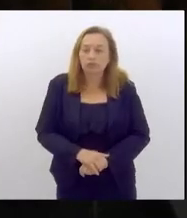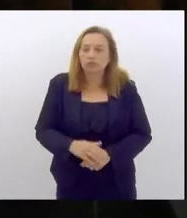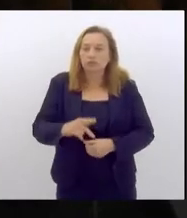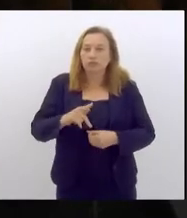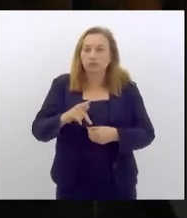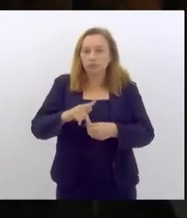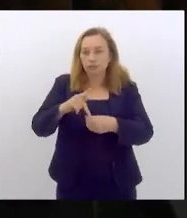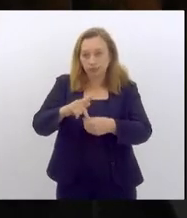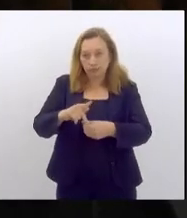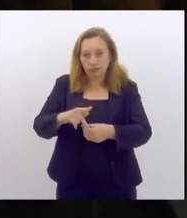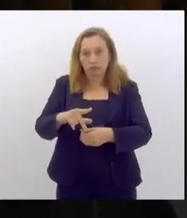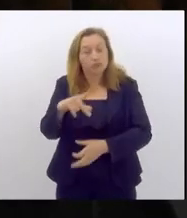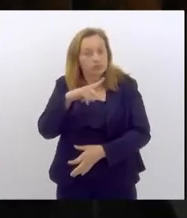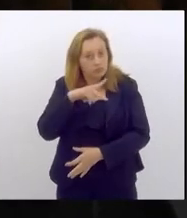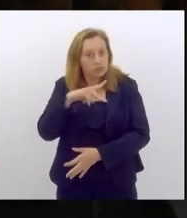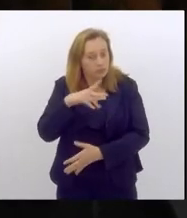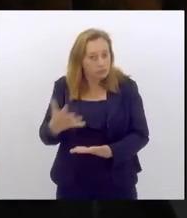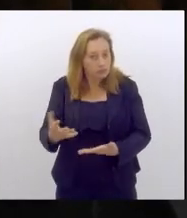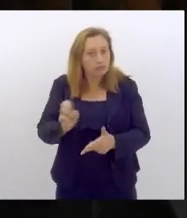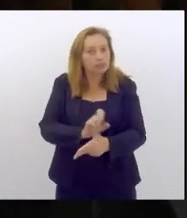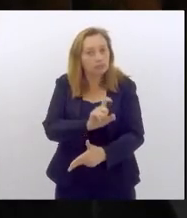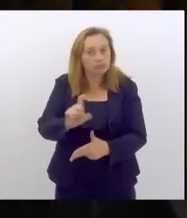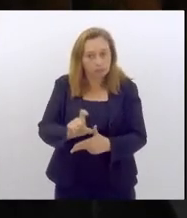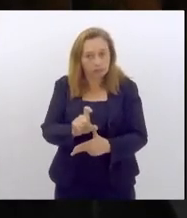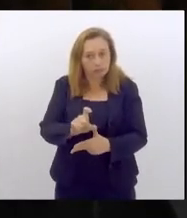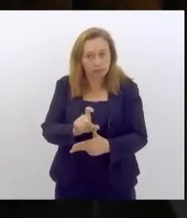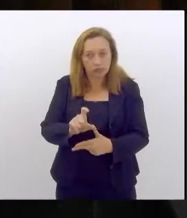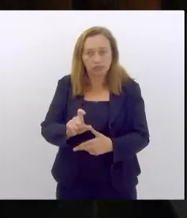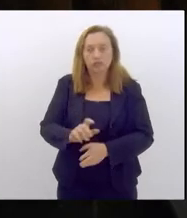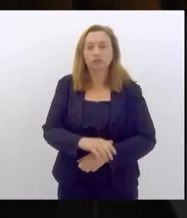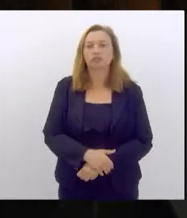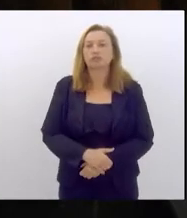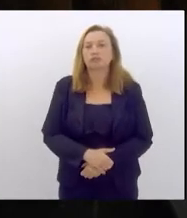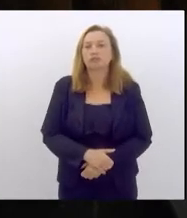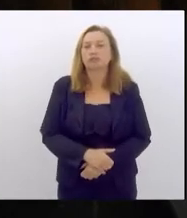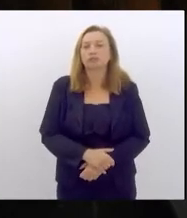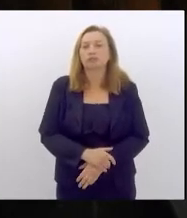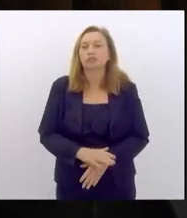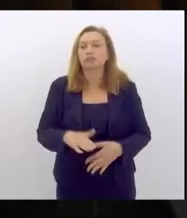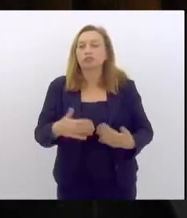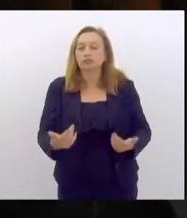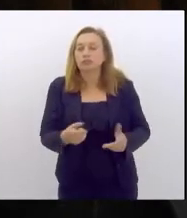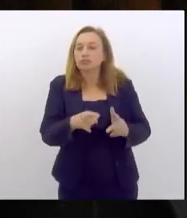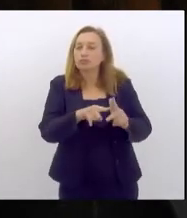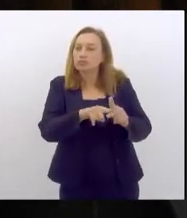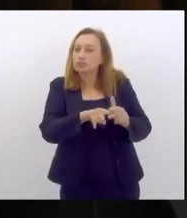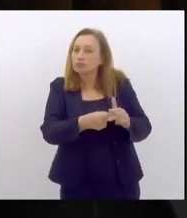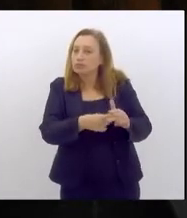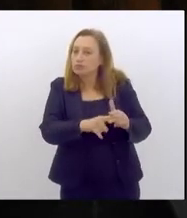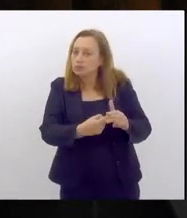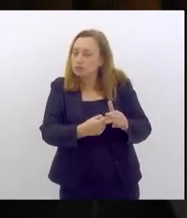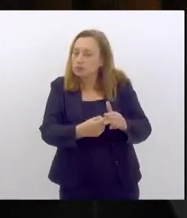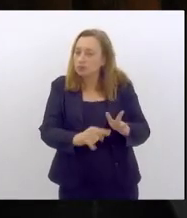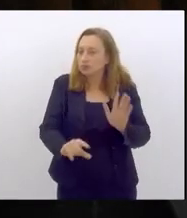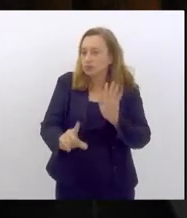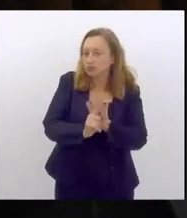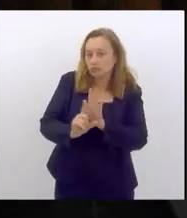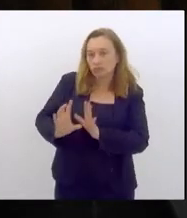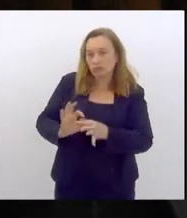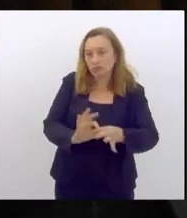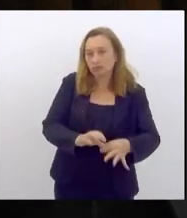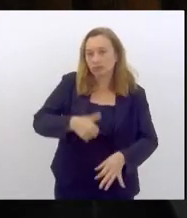própria Poder Executivo delineou que, quando se regulamentasse a Lei